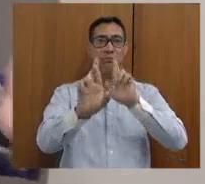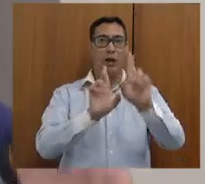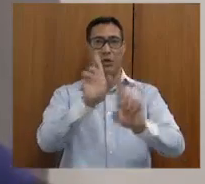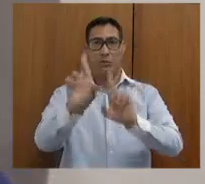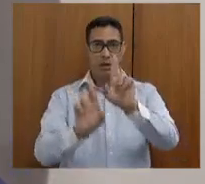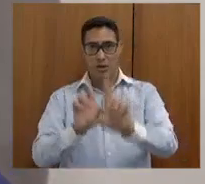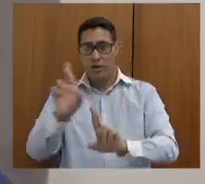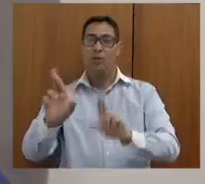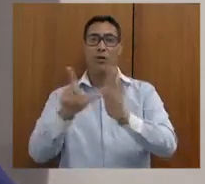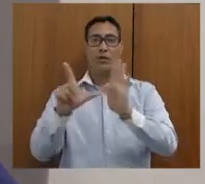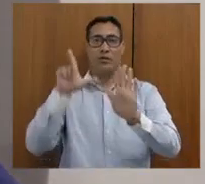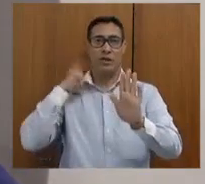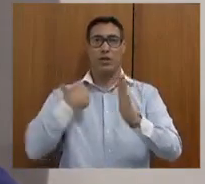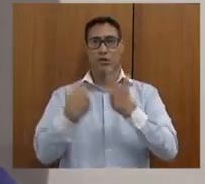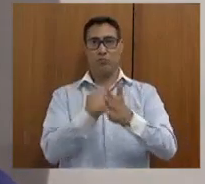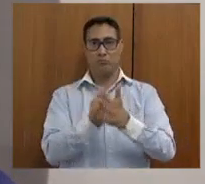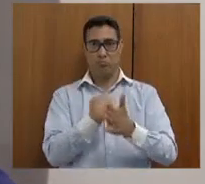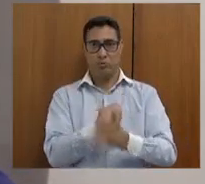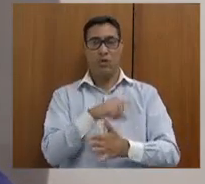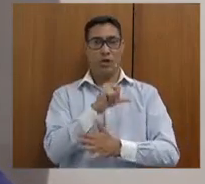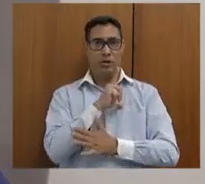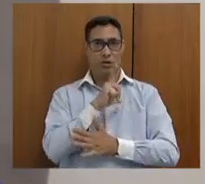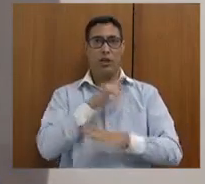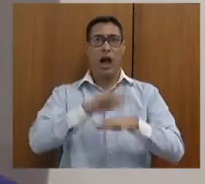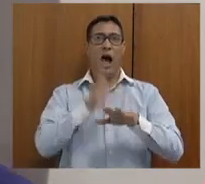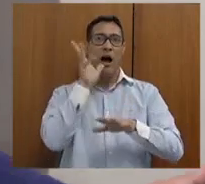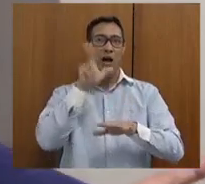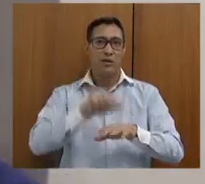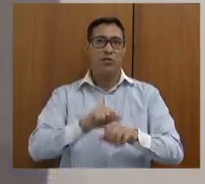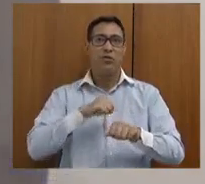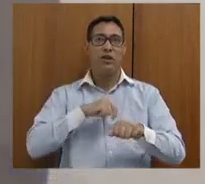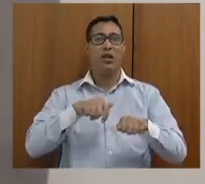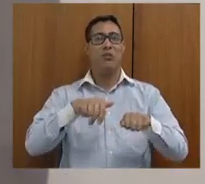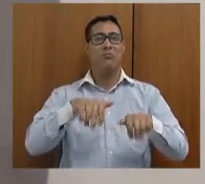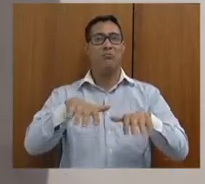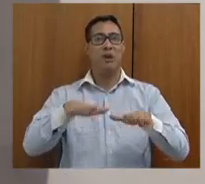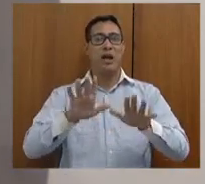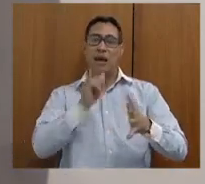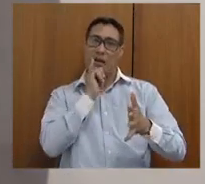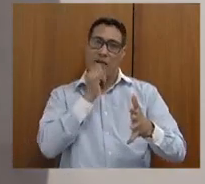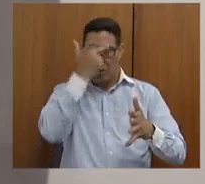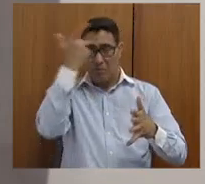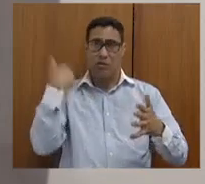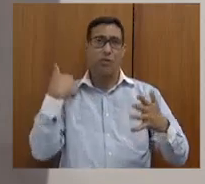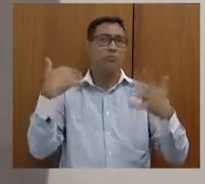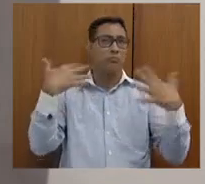a falas que foram feitas que acho que manifestação de aplausos são totalmente